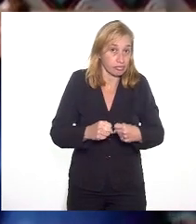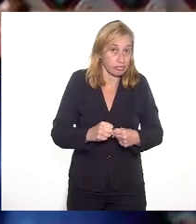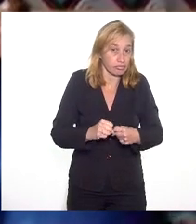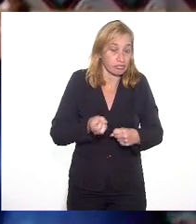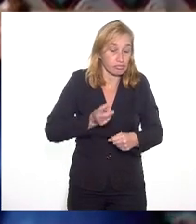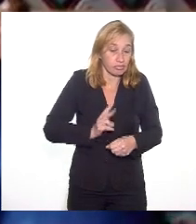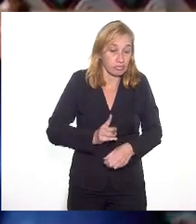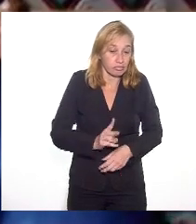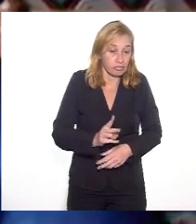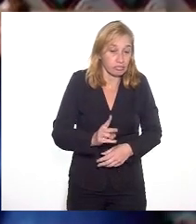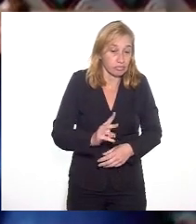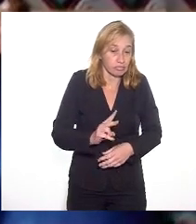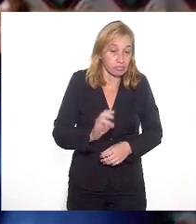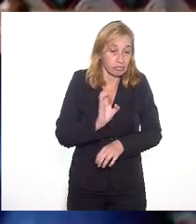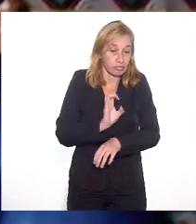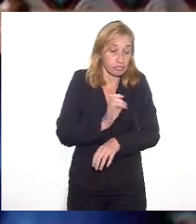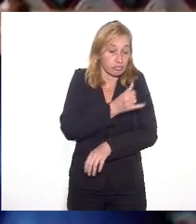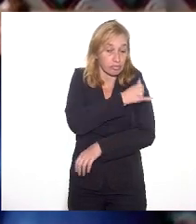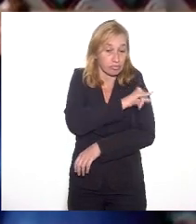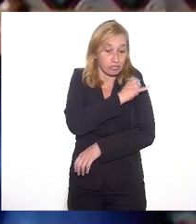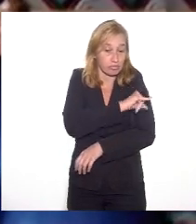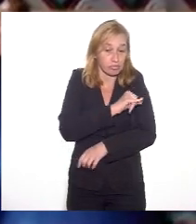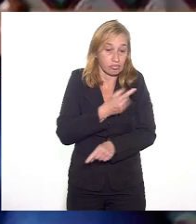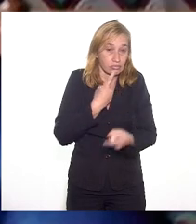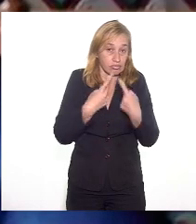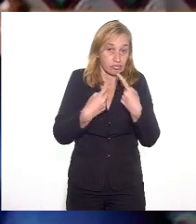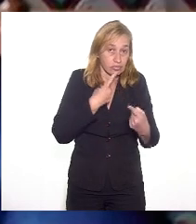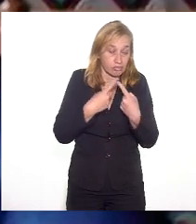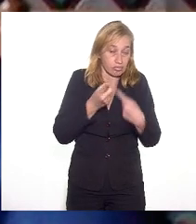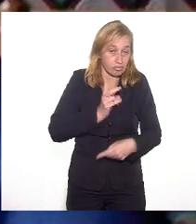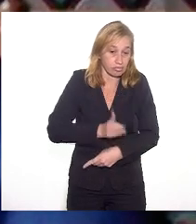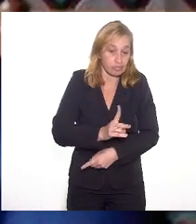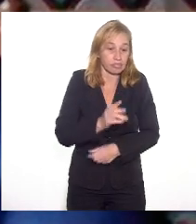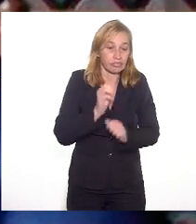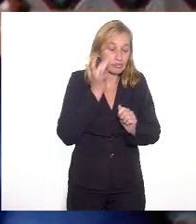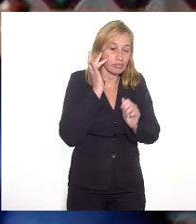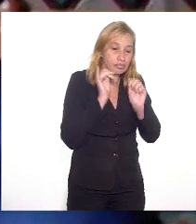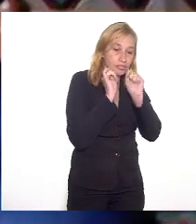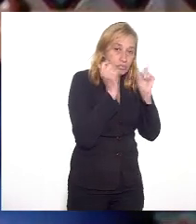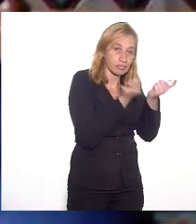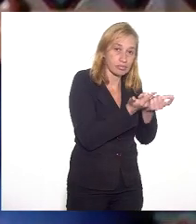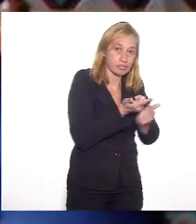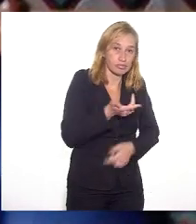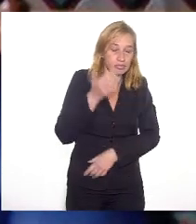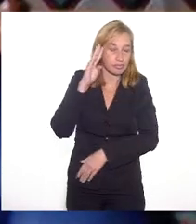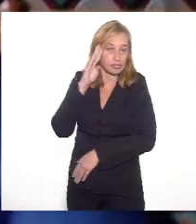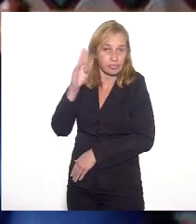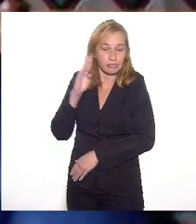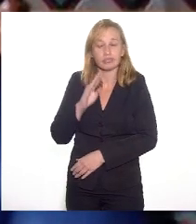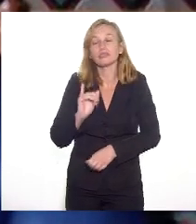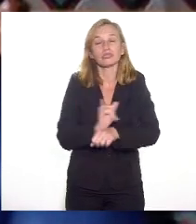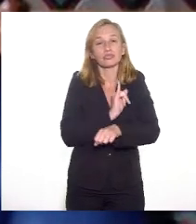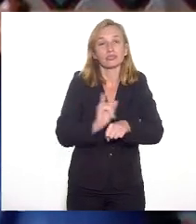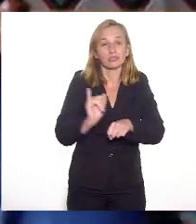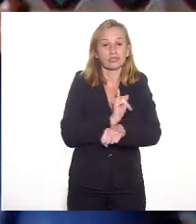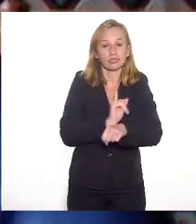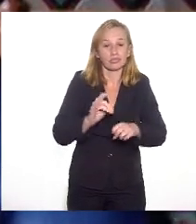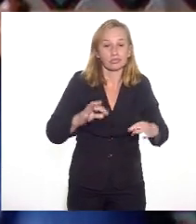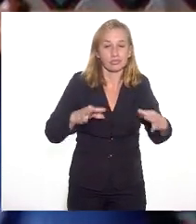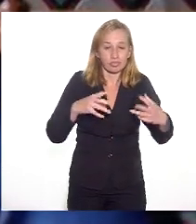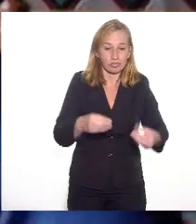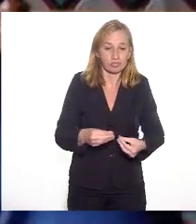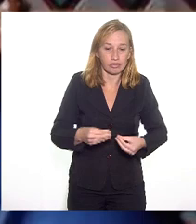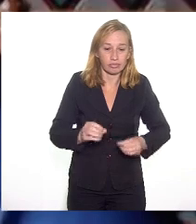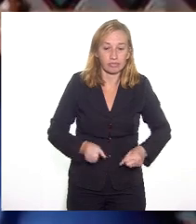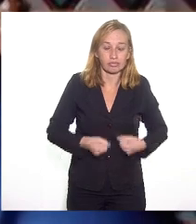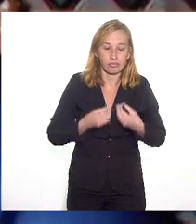manter o Rio de Janeiro num constante debate. Eu acho que a LERJ é fundamental e estratégica para isso, para